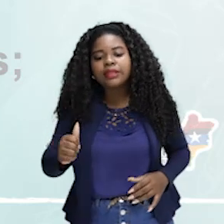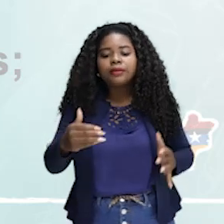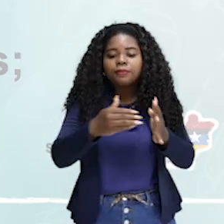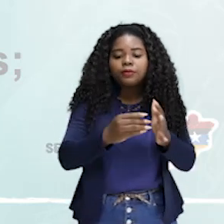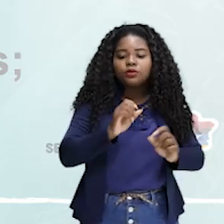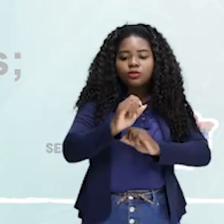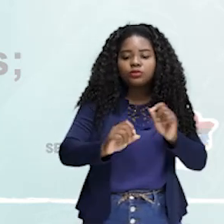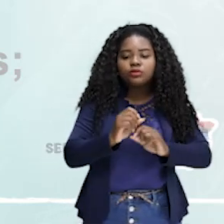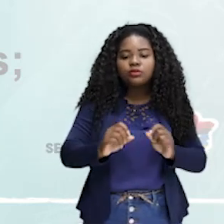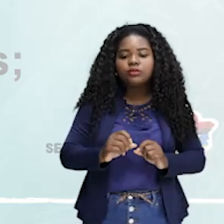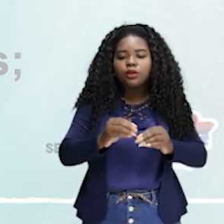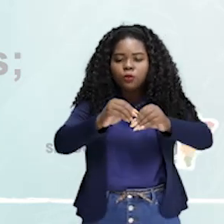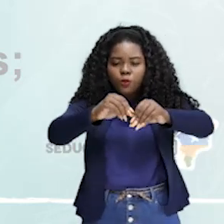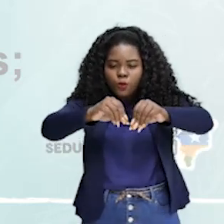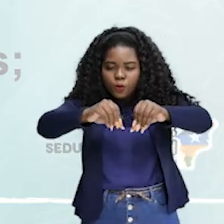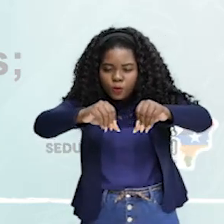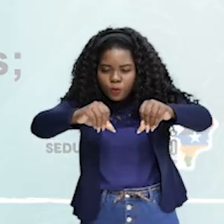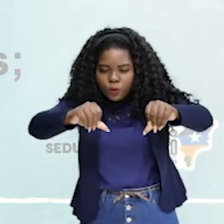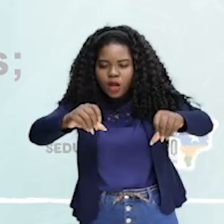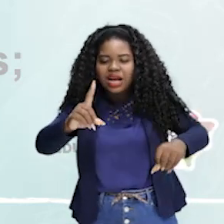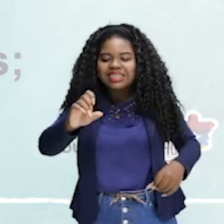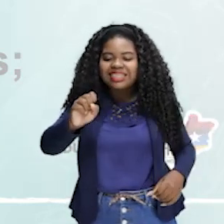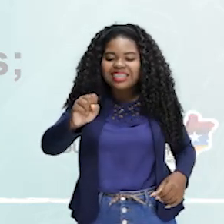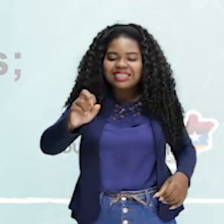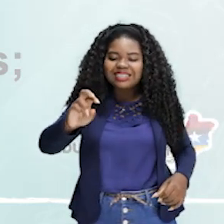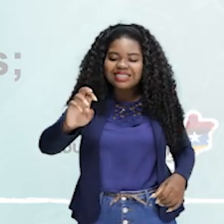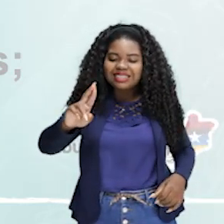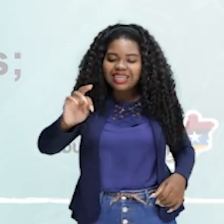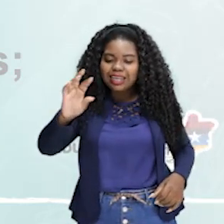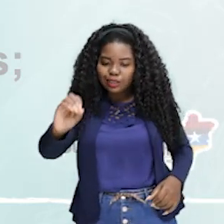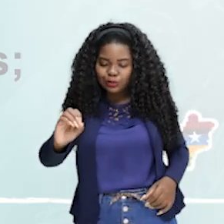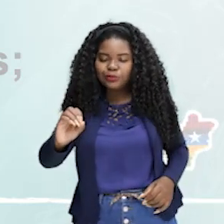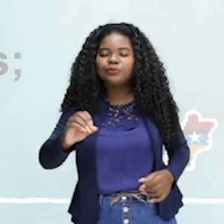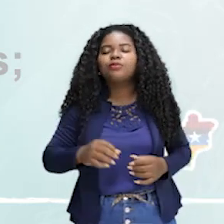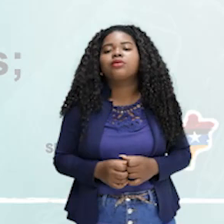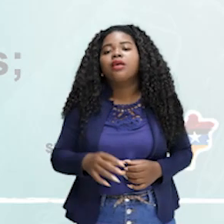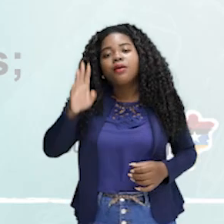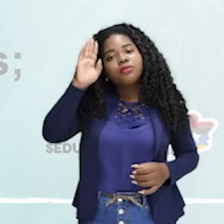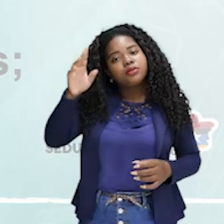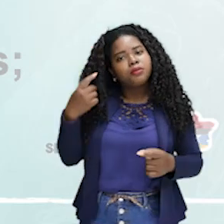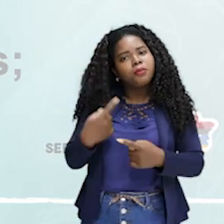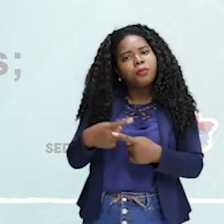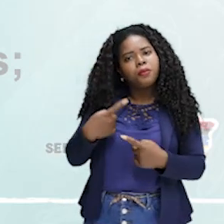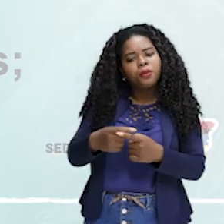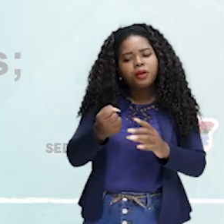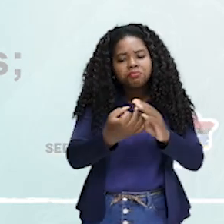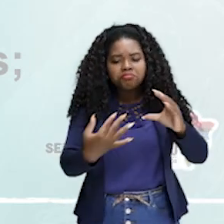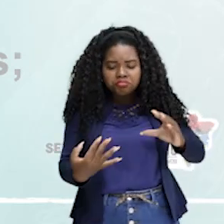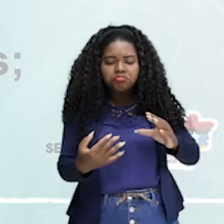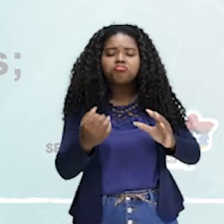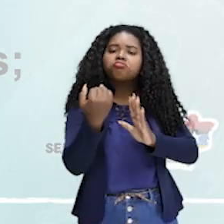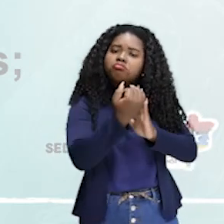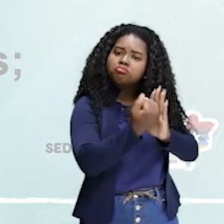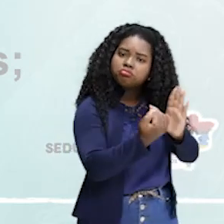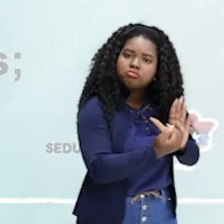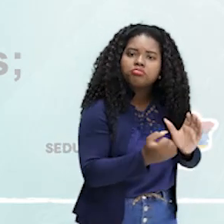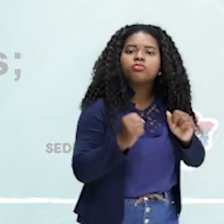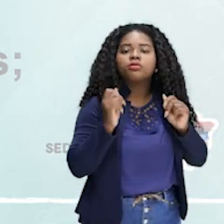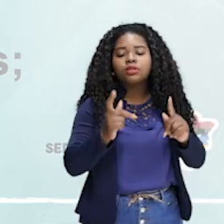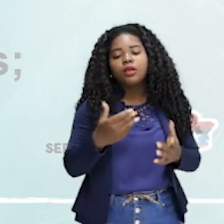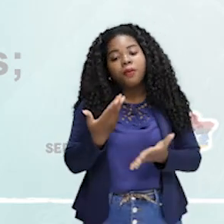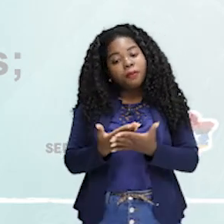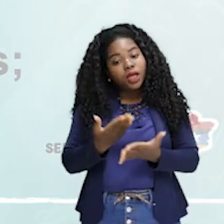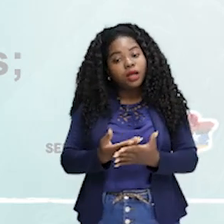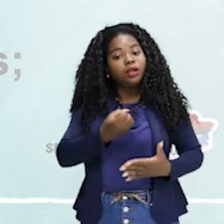áreas desérticas, né? E vamos aí explicar principalmente o porquê dessas características, tá certo? Então é uma aula